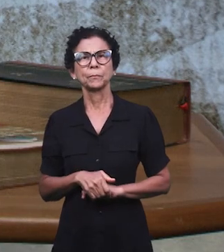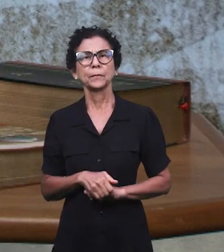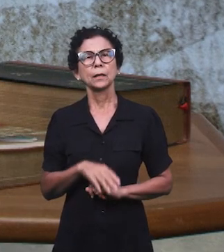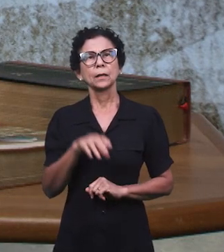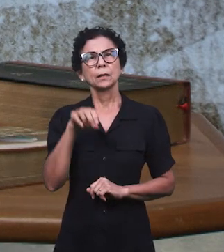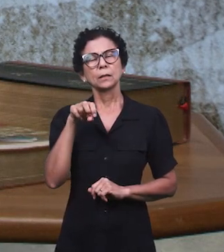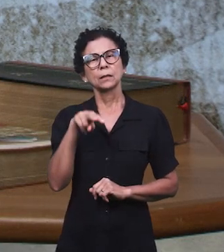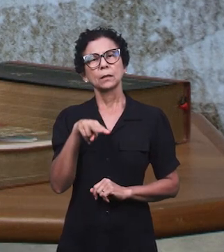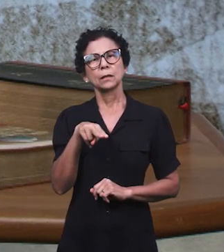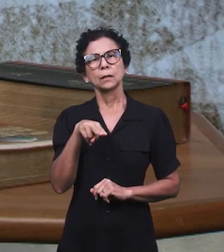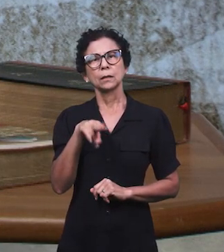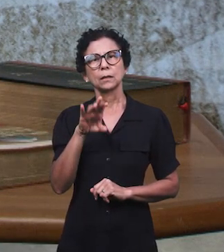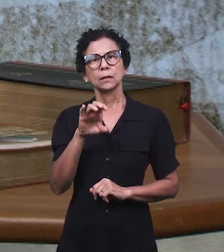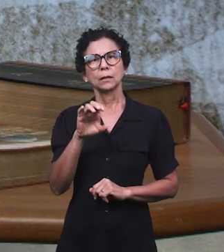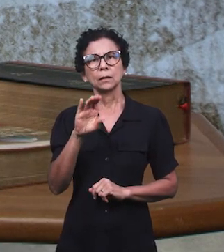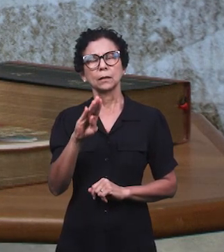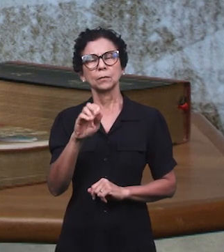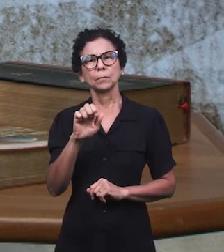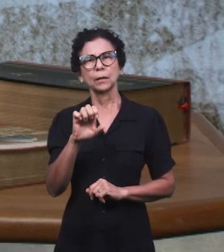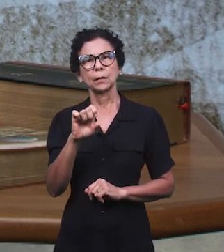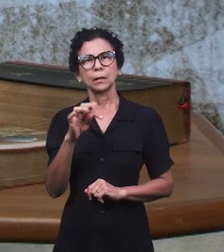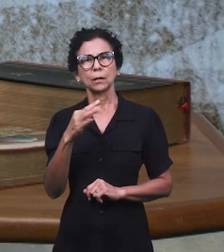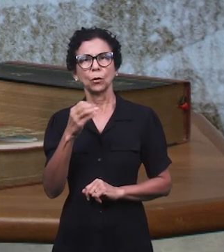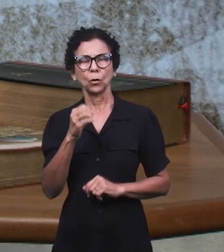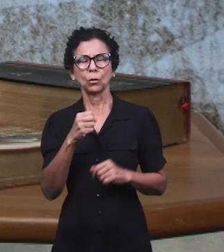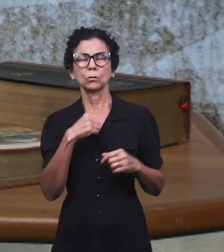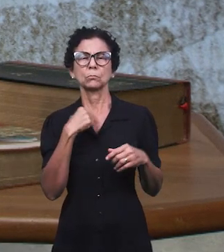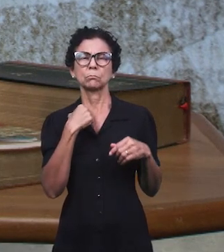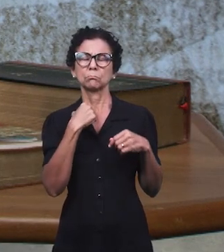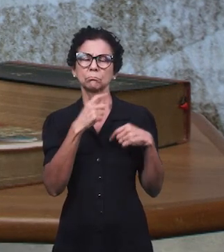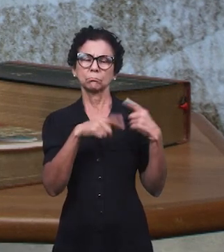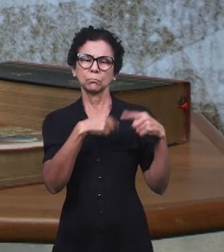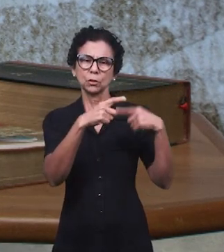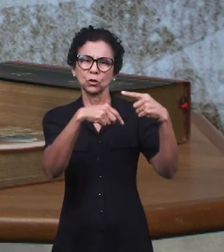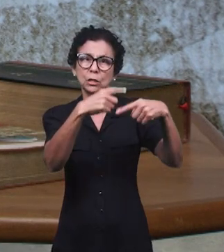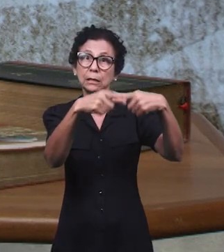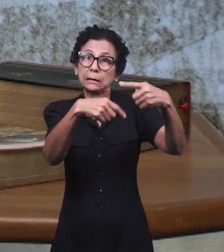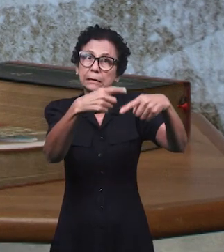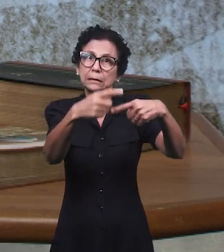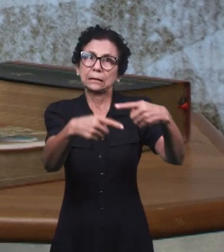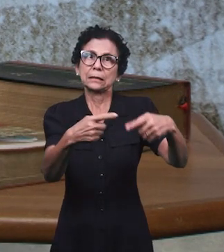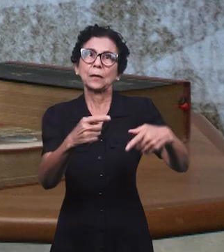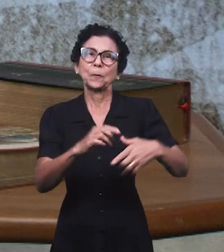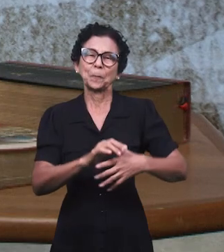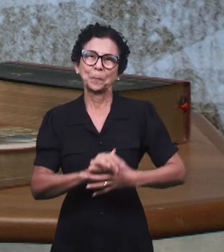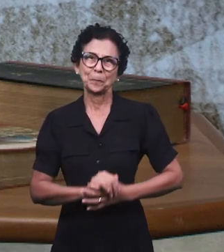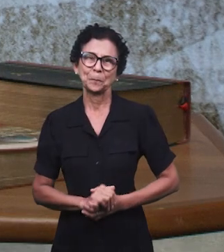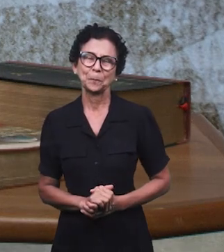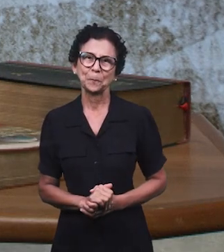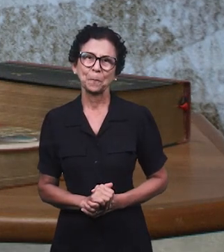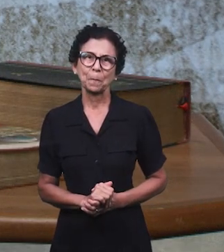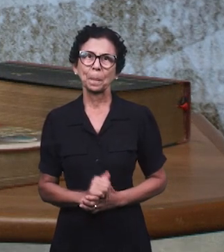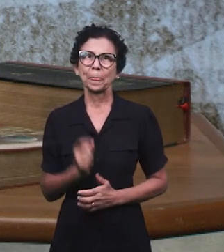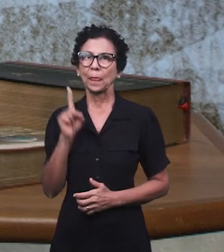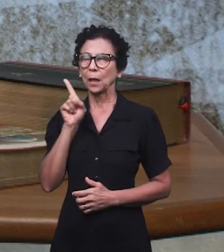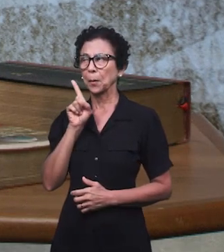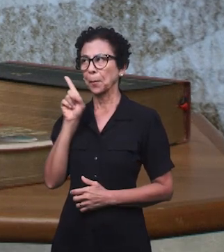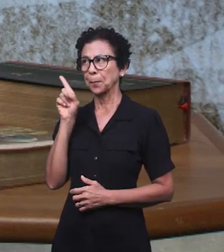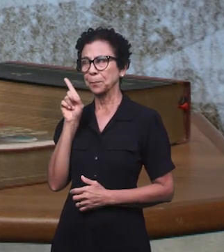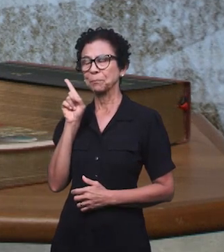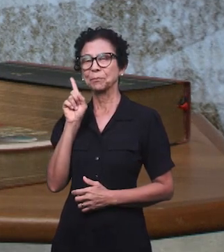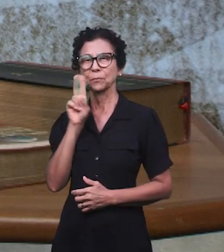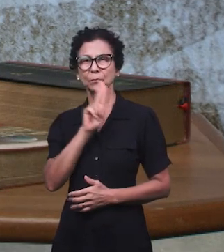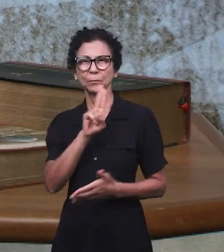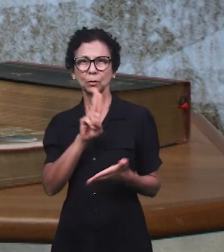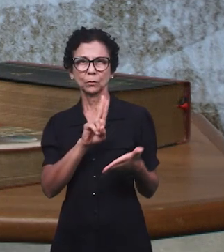depois Quedar, e Abdeel, e Mibizão, e Misma, e Dumá, e Massá, Adar,